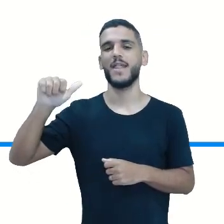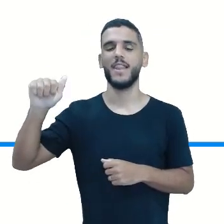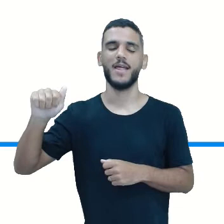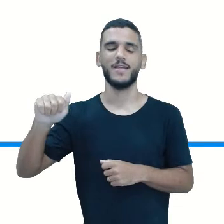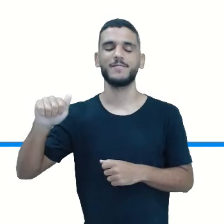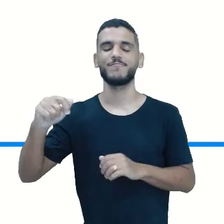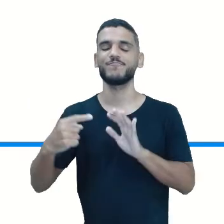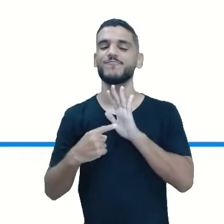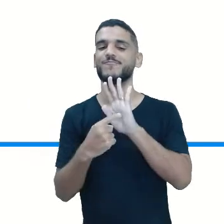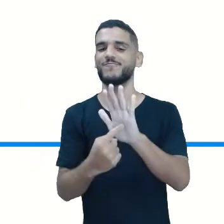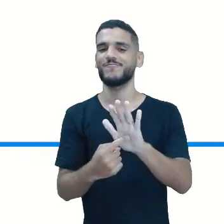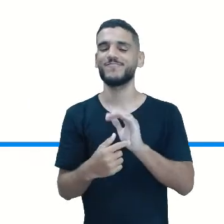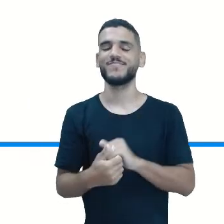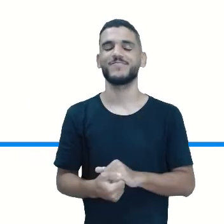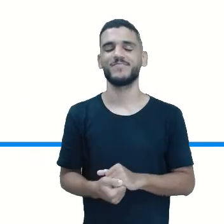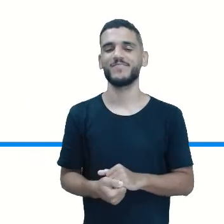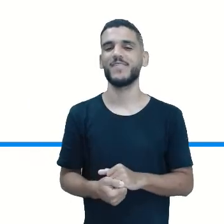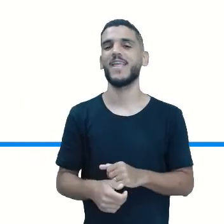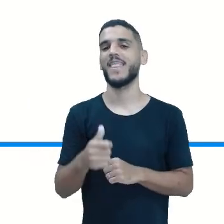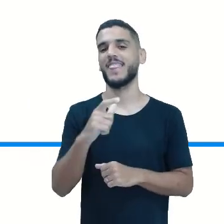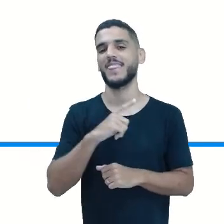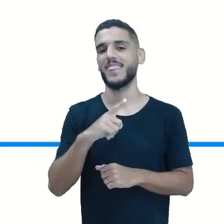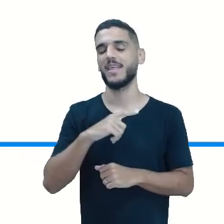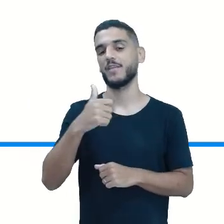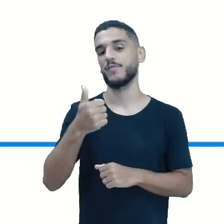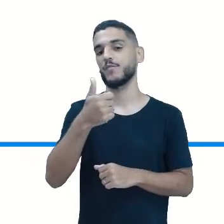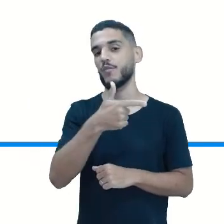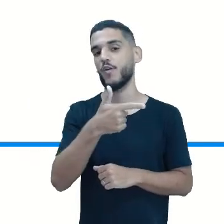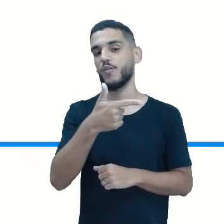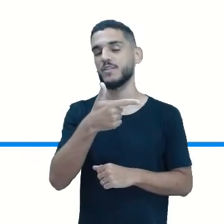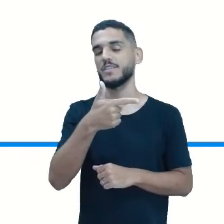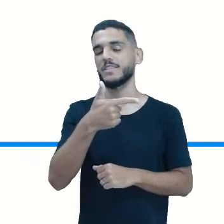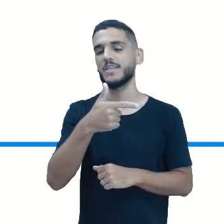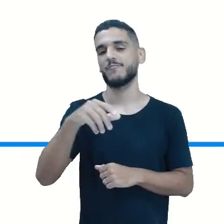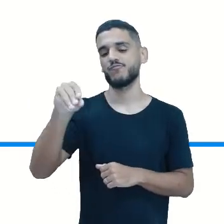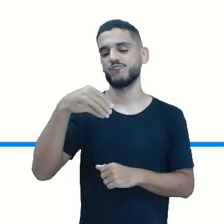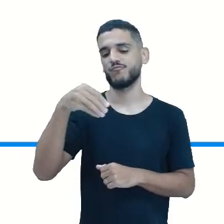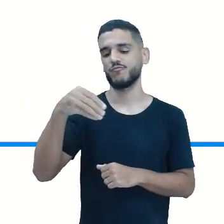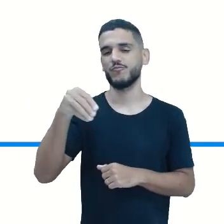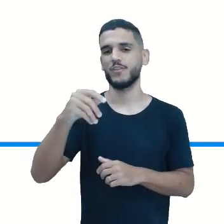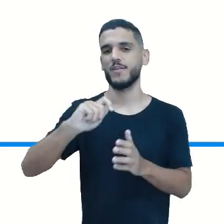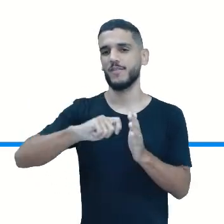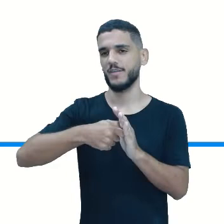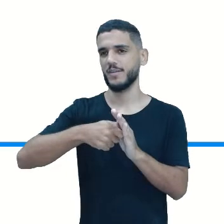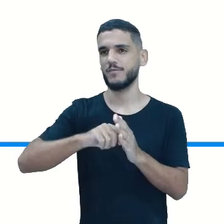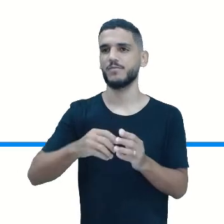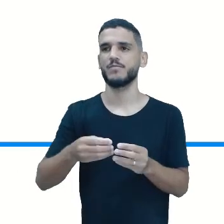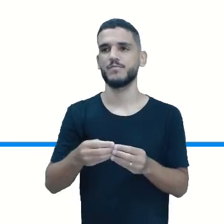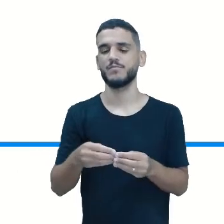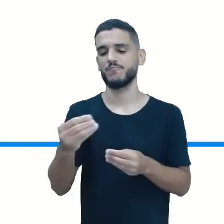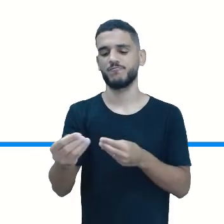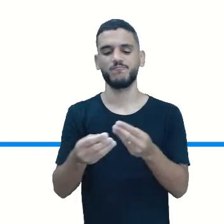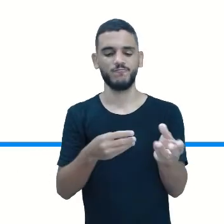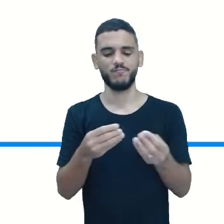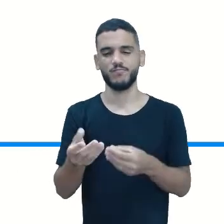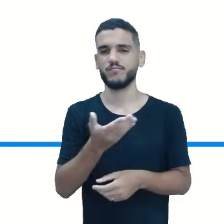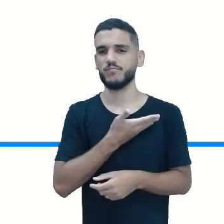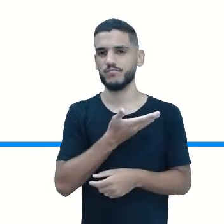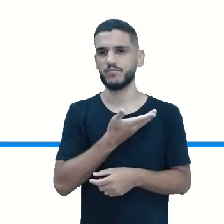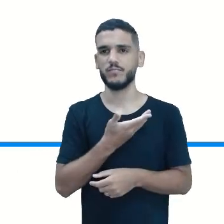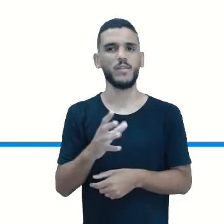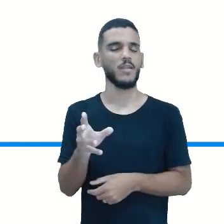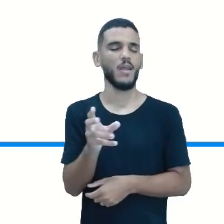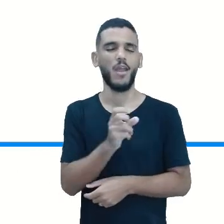tá, Isabela? Isabela tem 12 chaveiros para distribuir com sua amiga. Elas gostam muito de